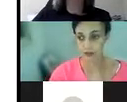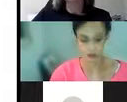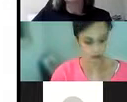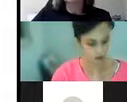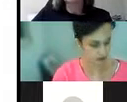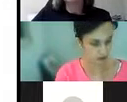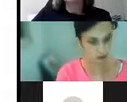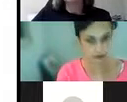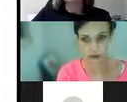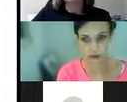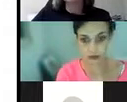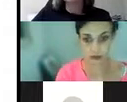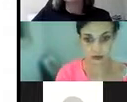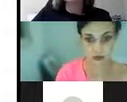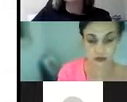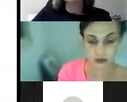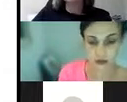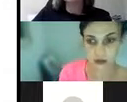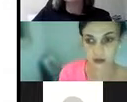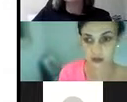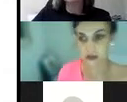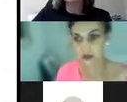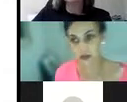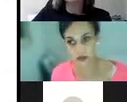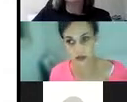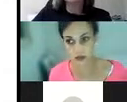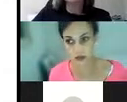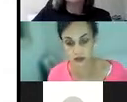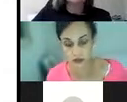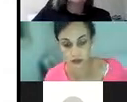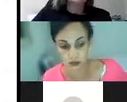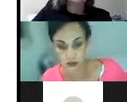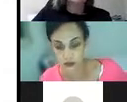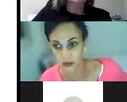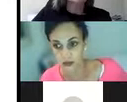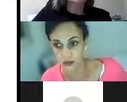Pode ser o fone de ouvido. Porque o áudio, o dela está aberto.